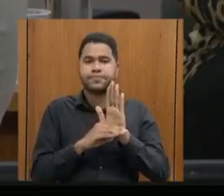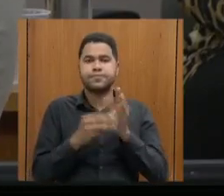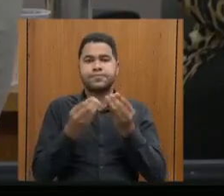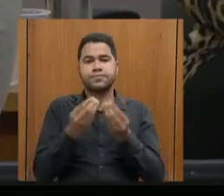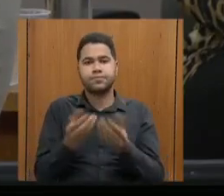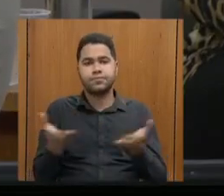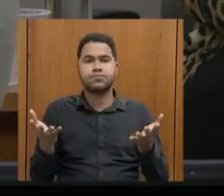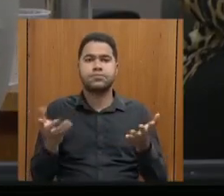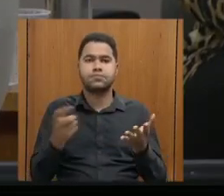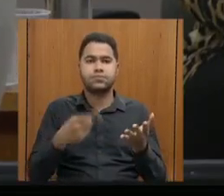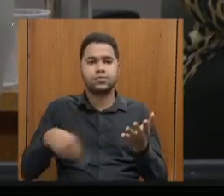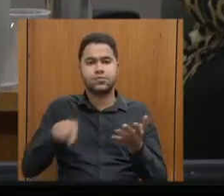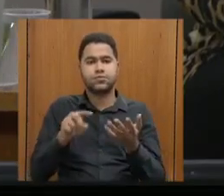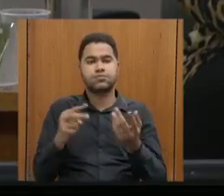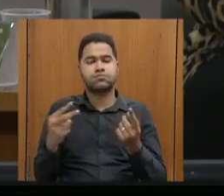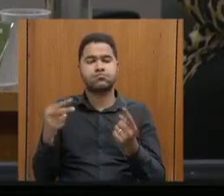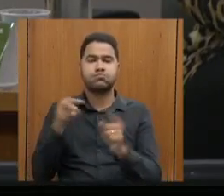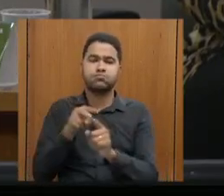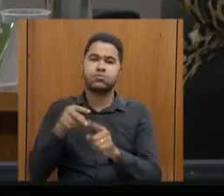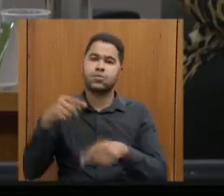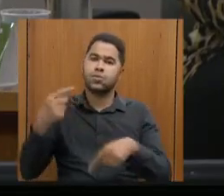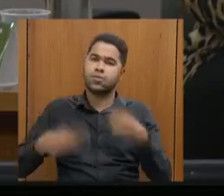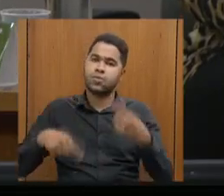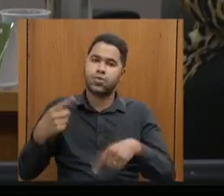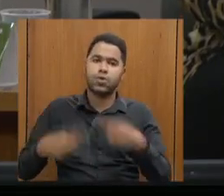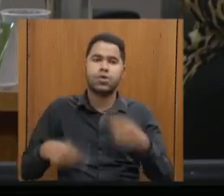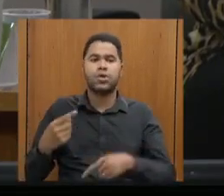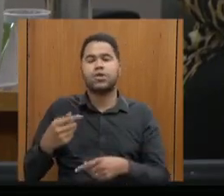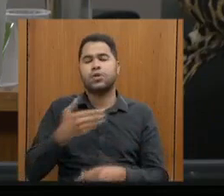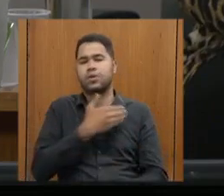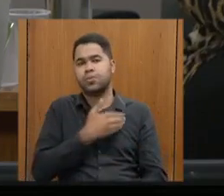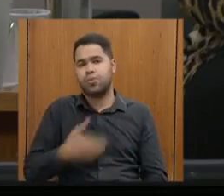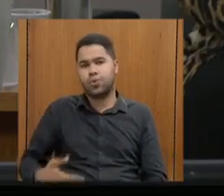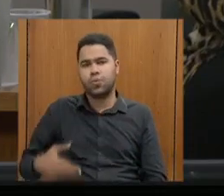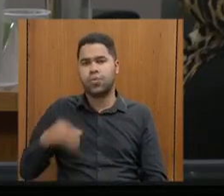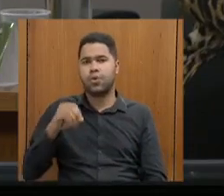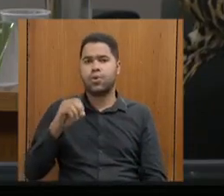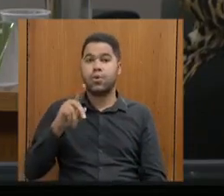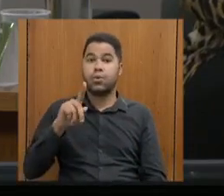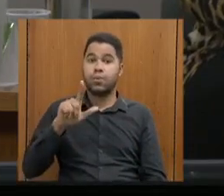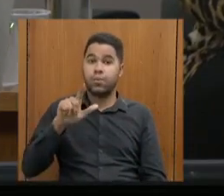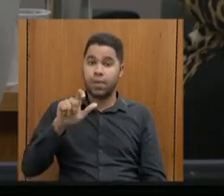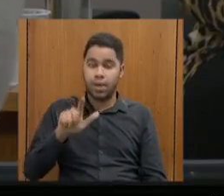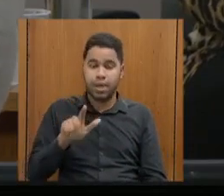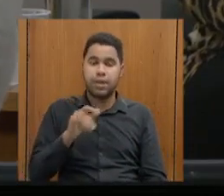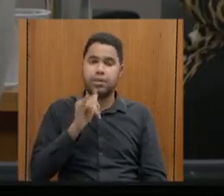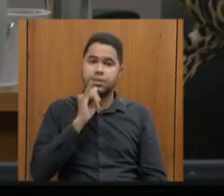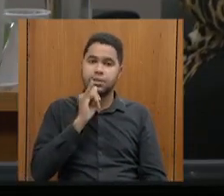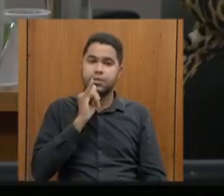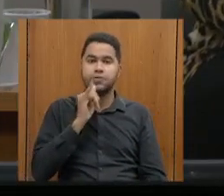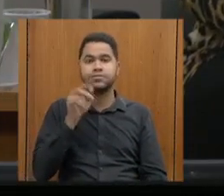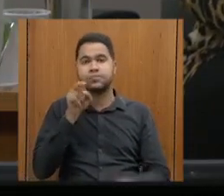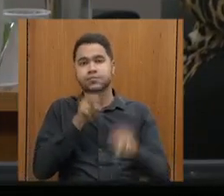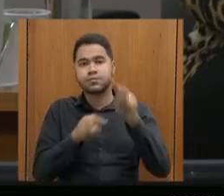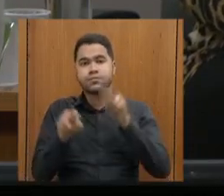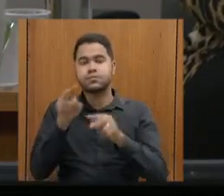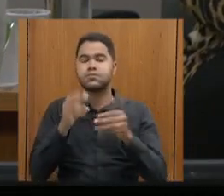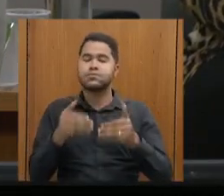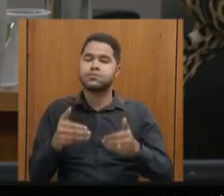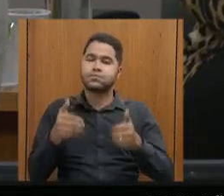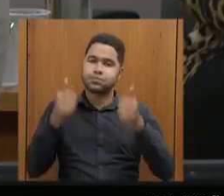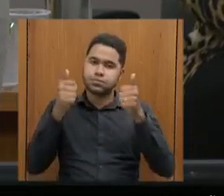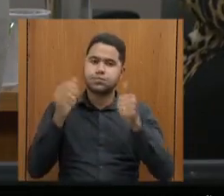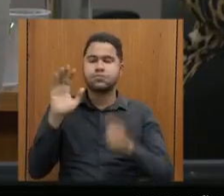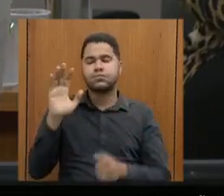viabilizou que a gente tivesse ser visão e políticas públicas aplicadas em peles a gente consegue da escala a gente consegue observar melhor